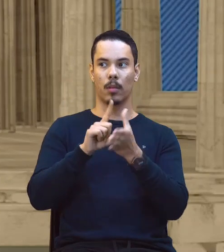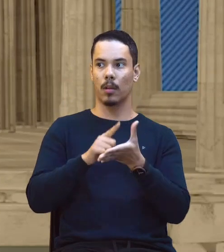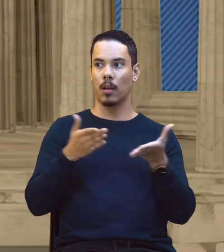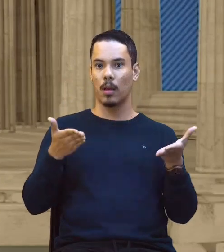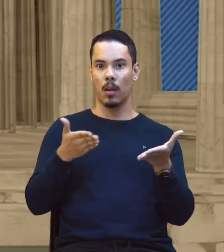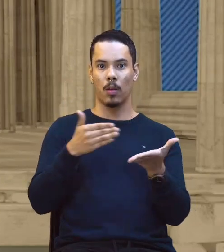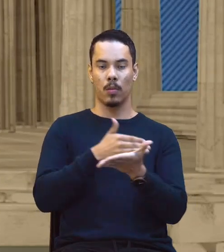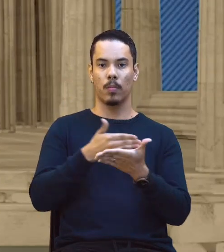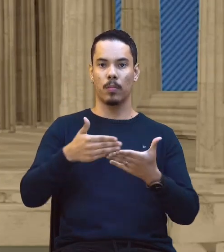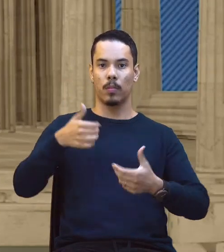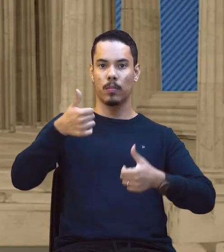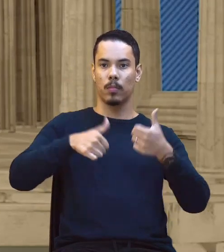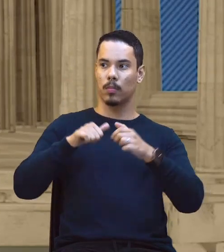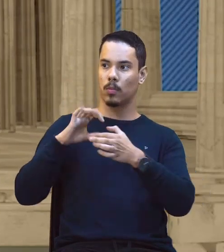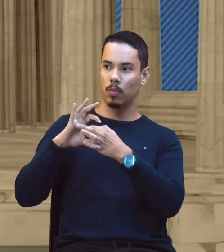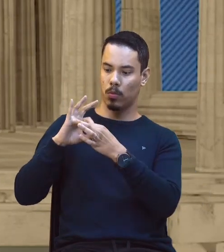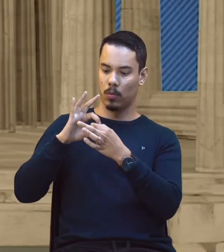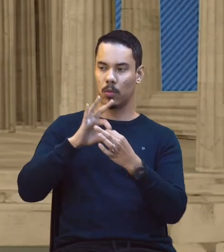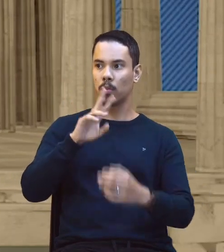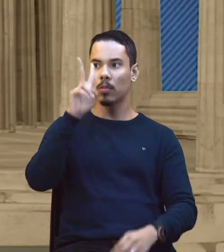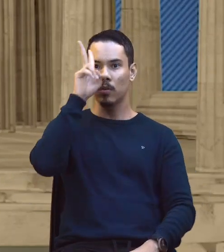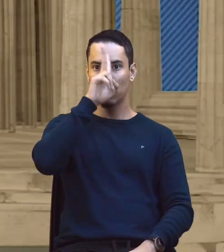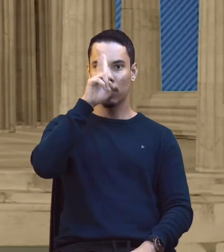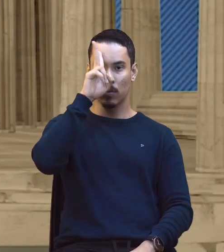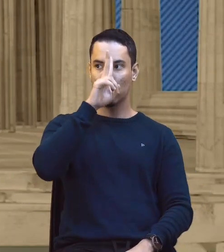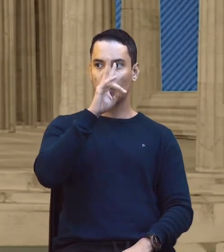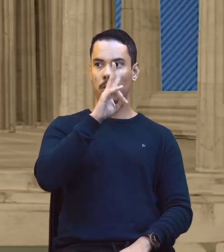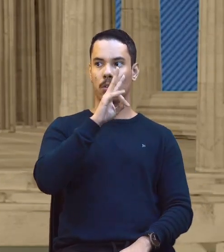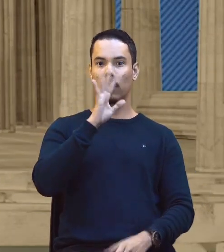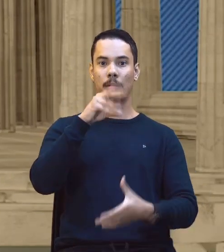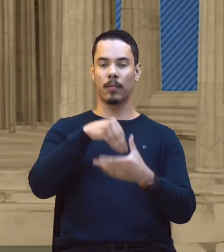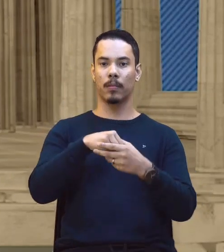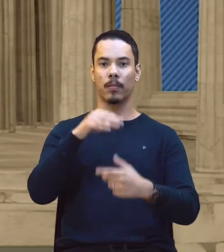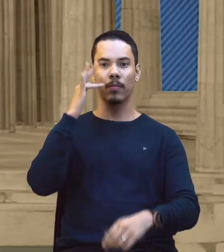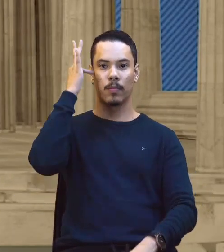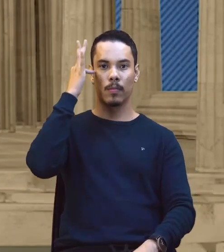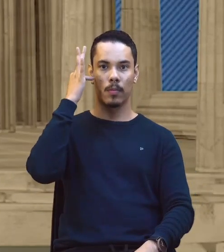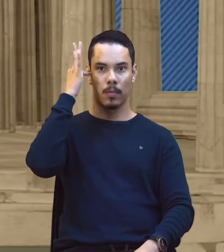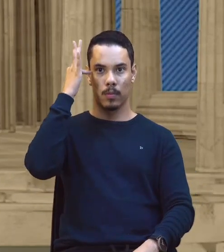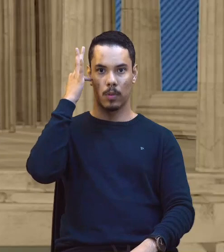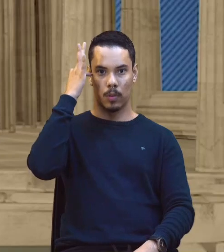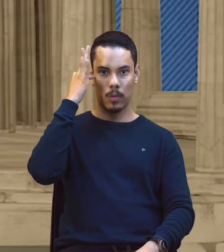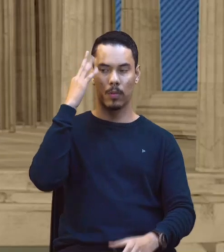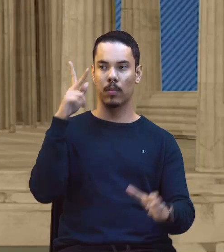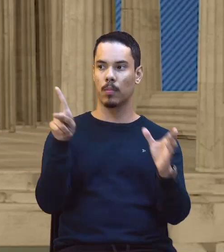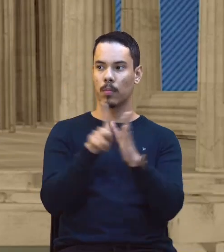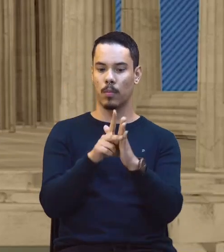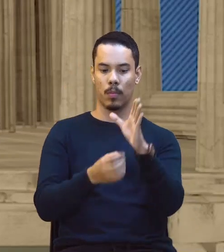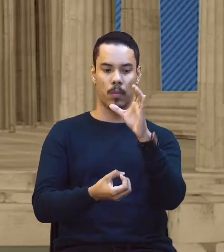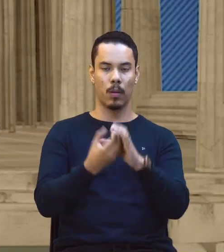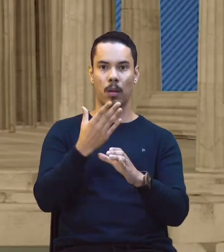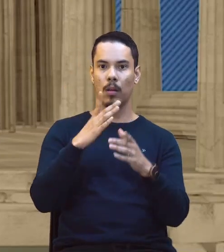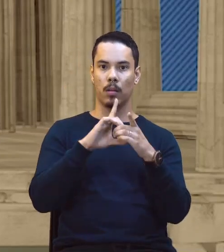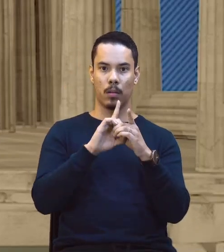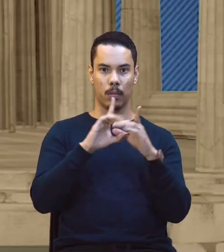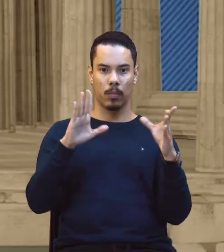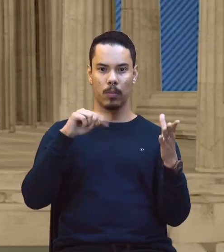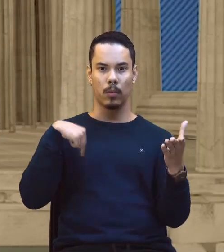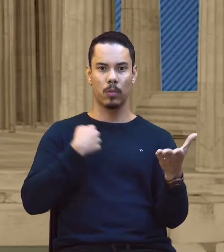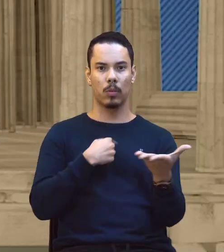ali o contexto histórico da filosofia clássica, com o nascimento da democracia, a gente começa a